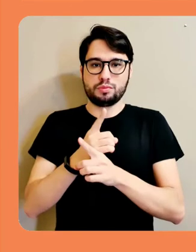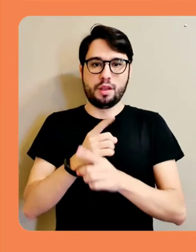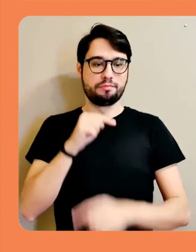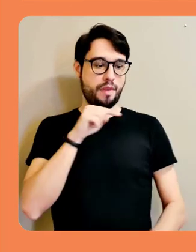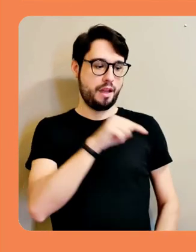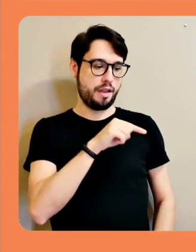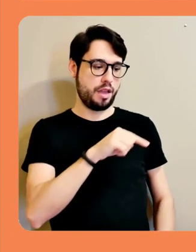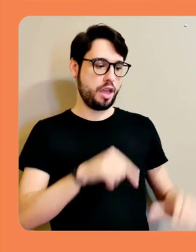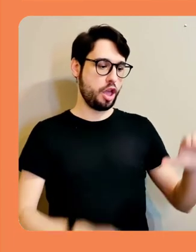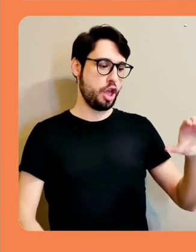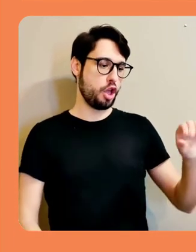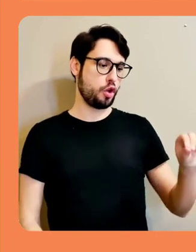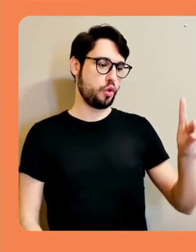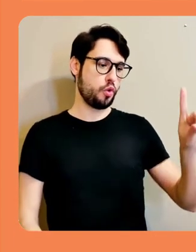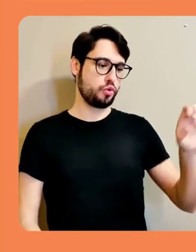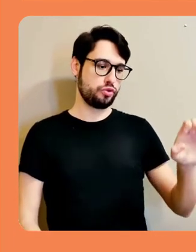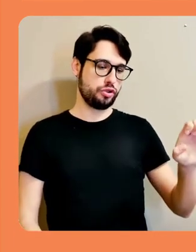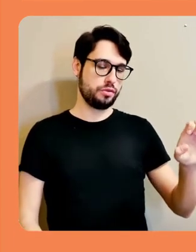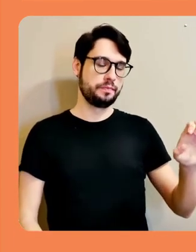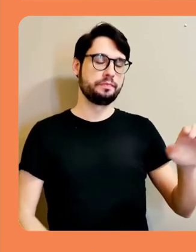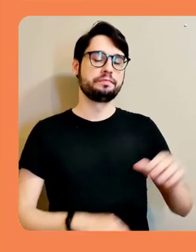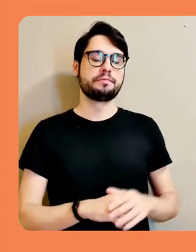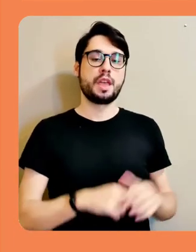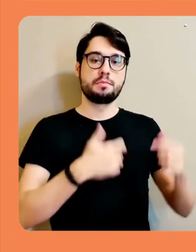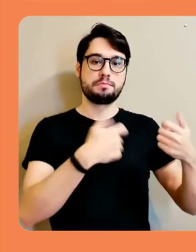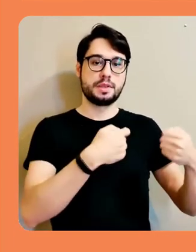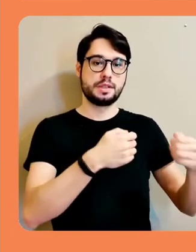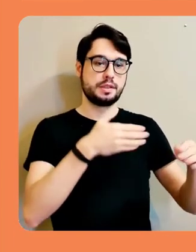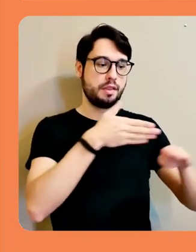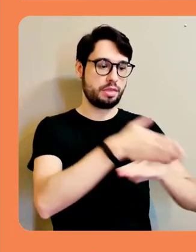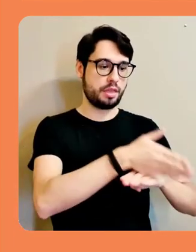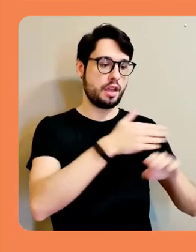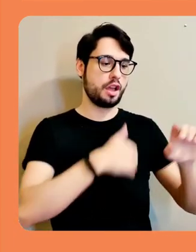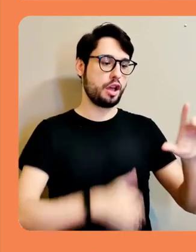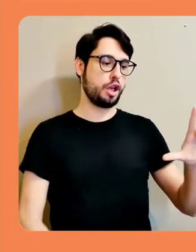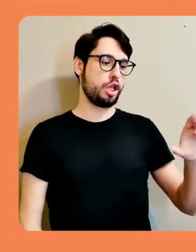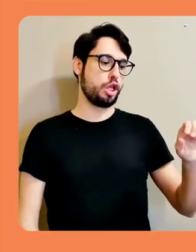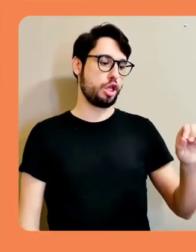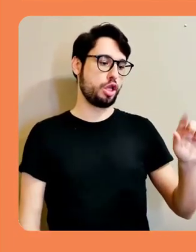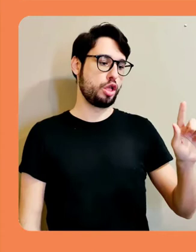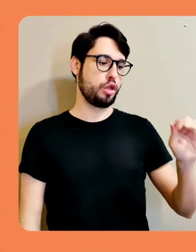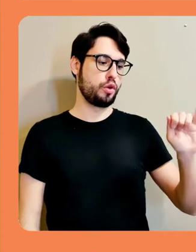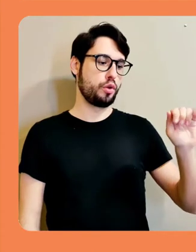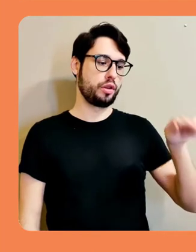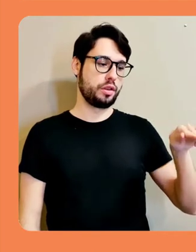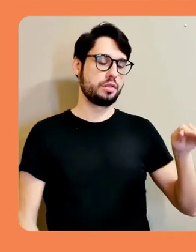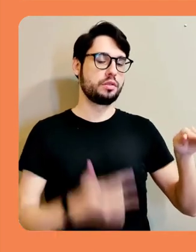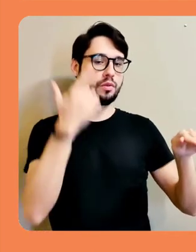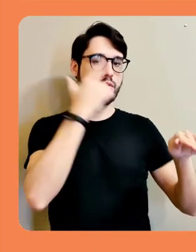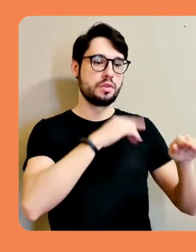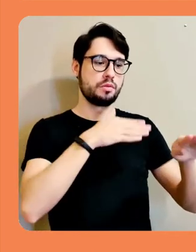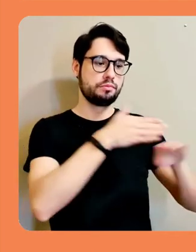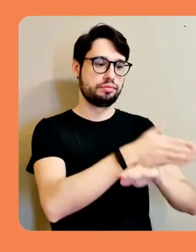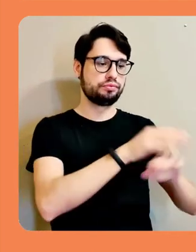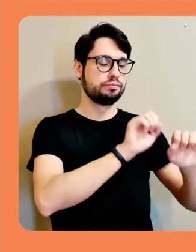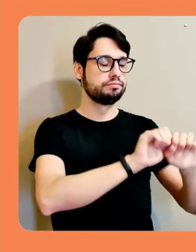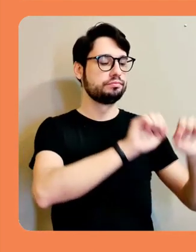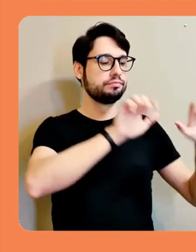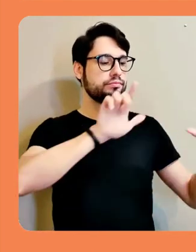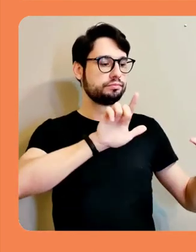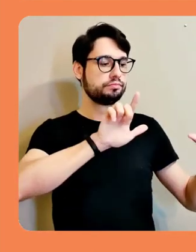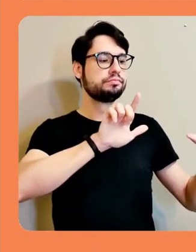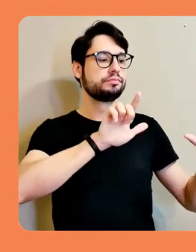ferramenta que você quer adicionar cá isso nós precisamos então fazer o login eu já estou logado essa outra aba aqui